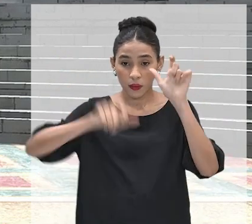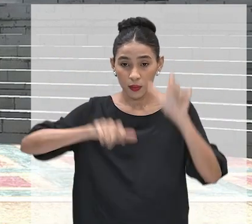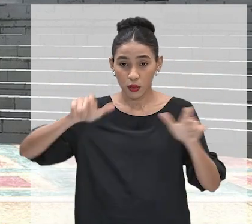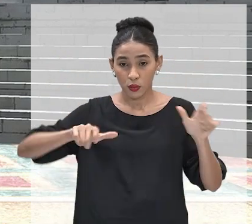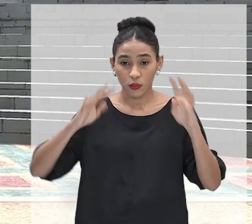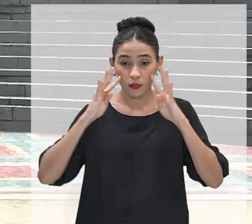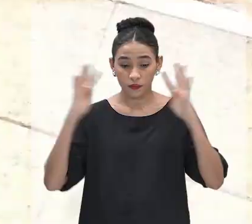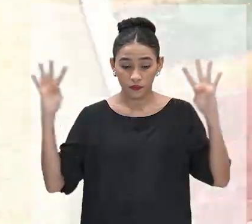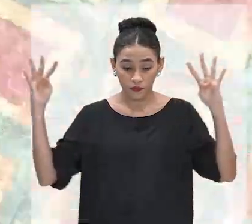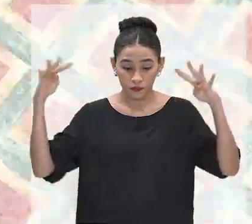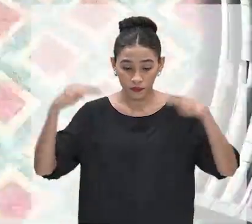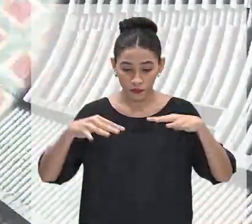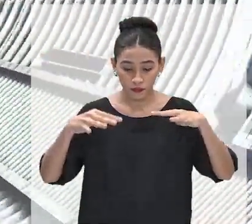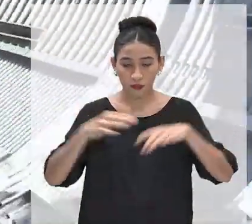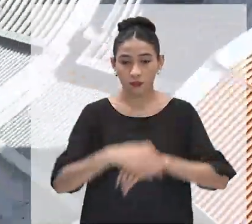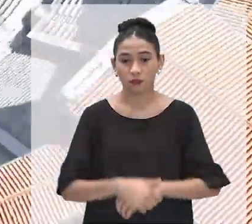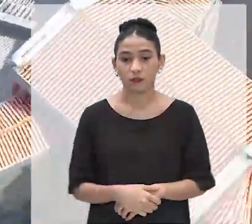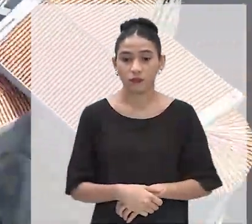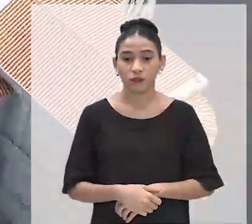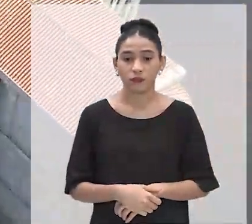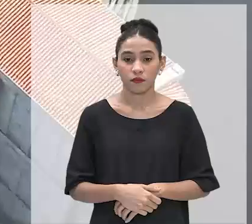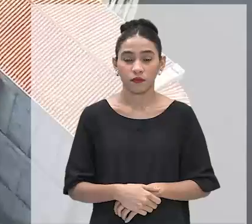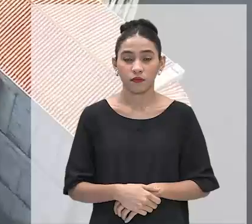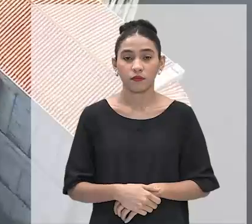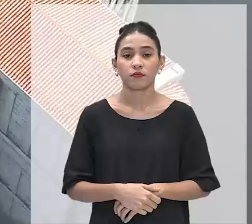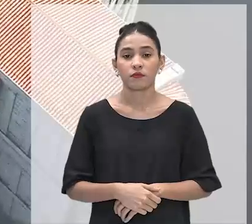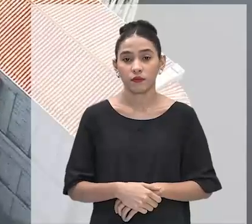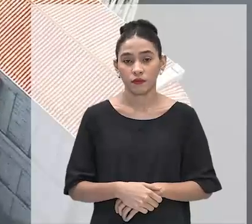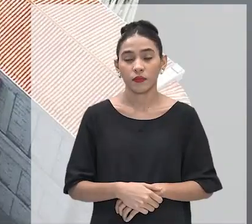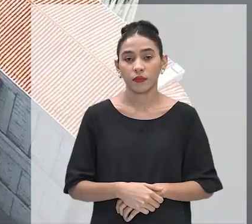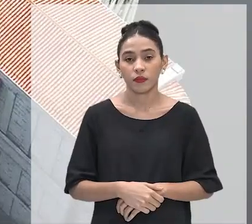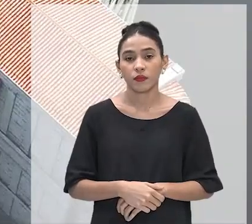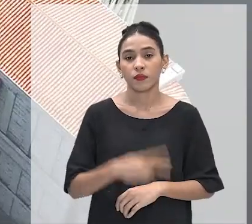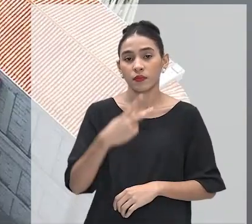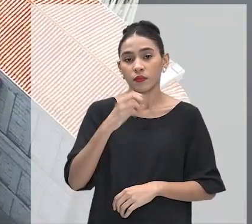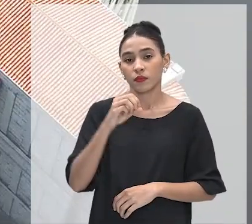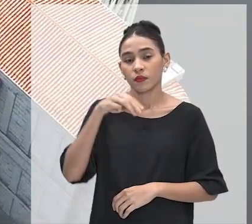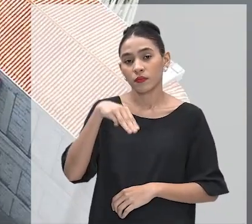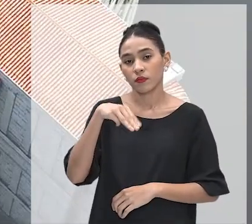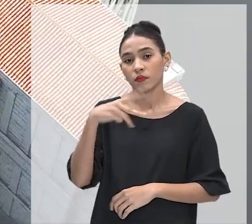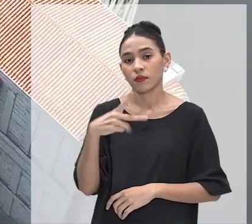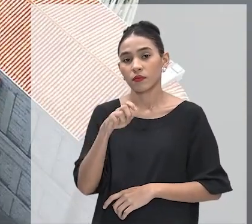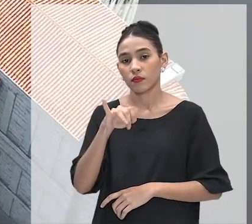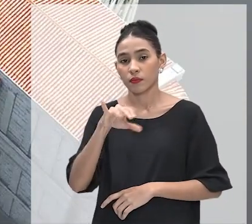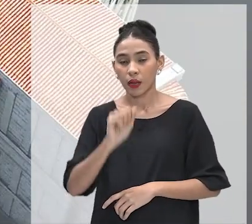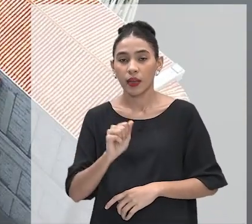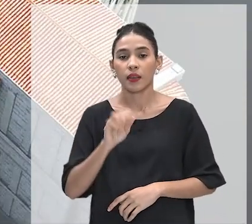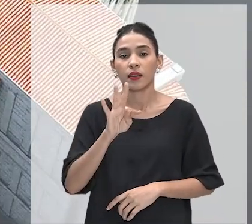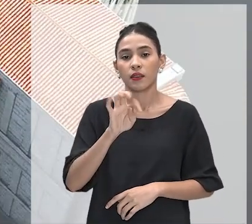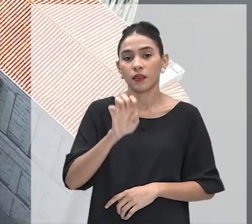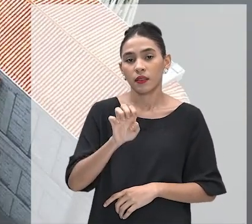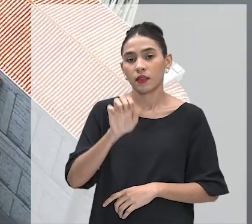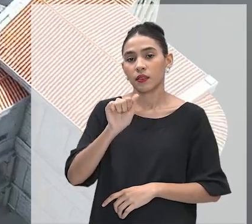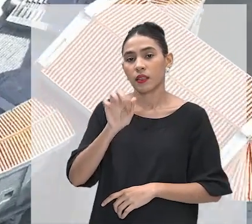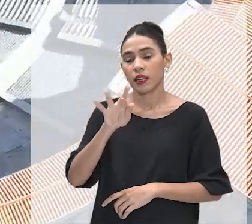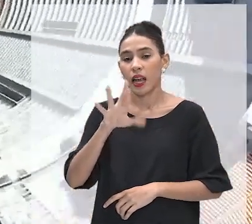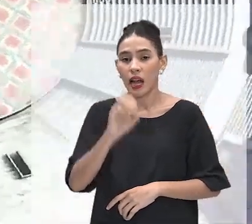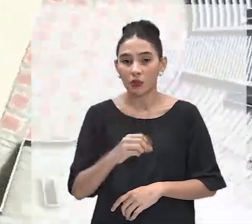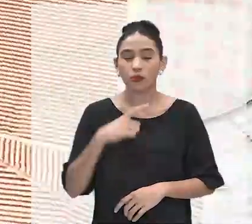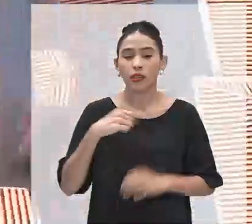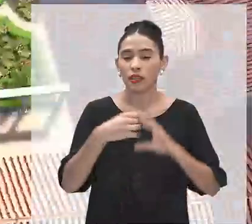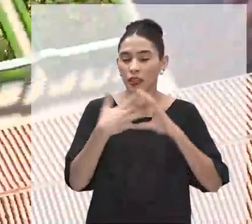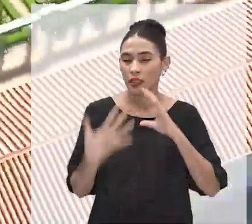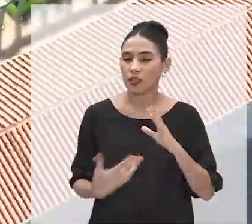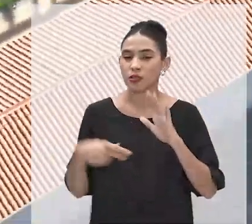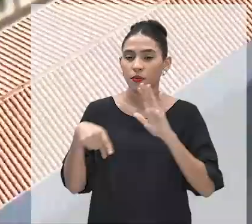Grécia, tá? Então, o teatro de Pompeia tem essa característica e eu trouxe para o jardim, que